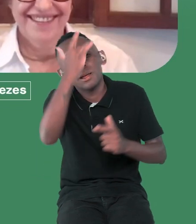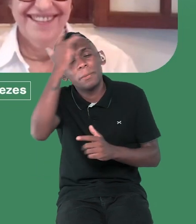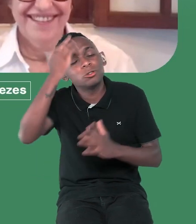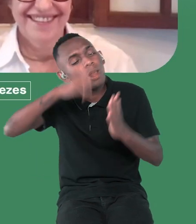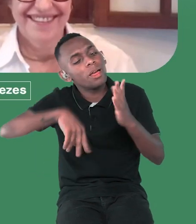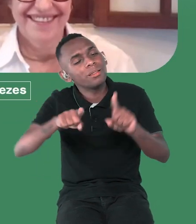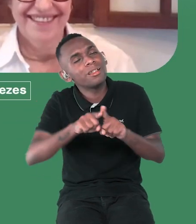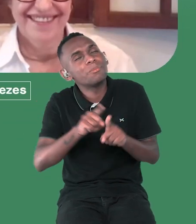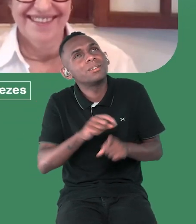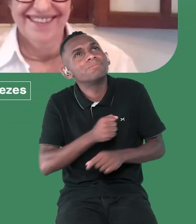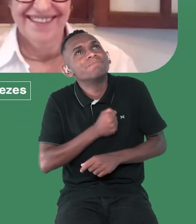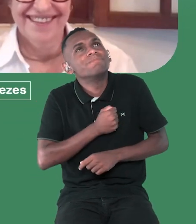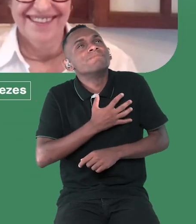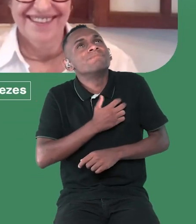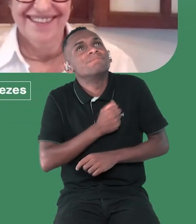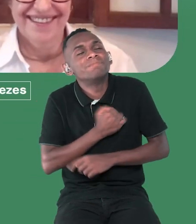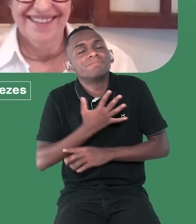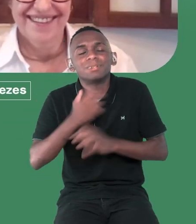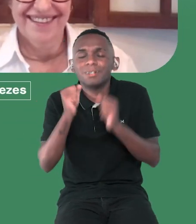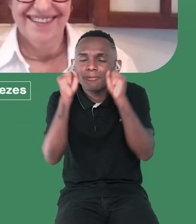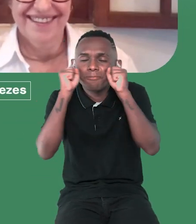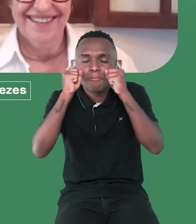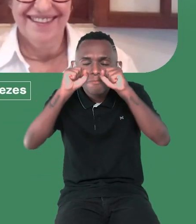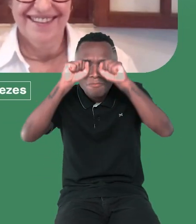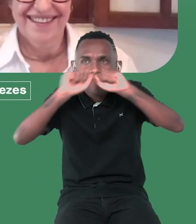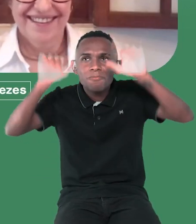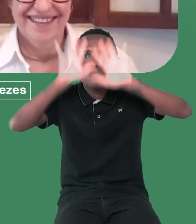nada, olho para o teto, pensando.